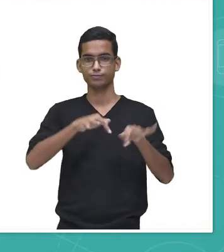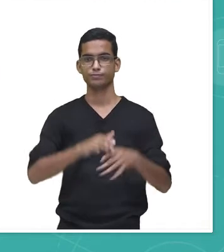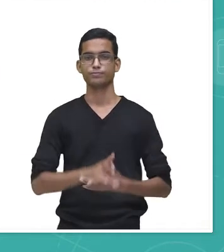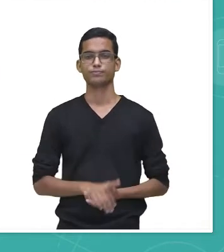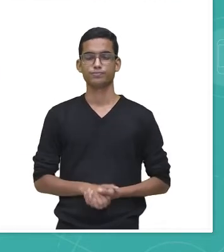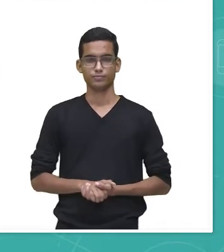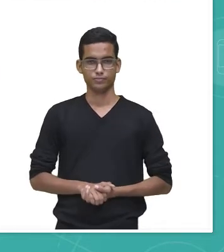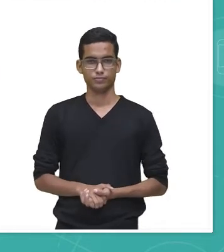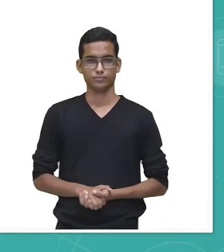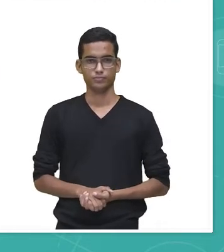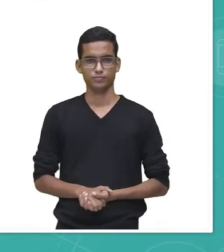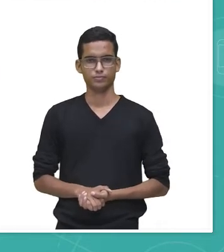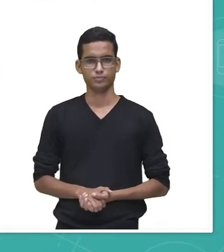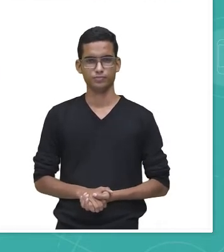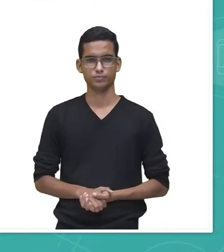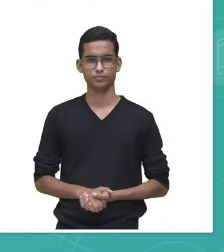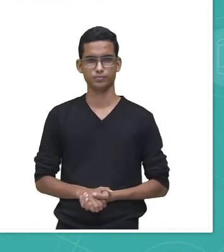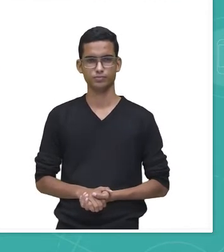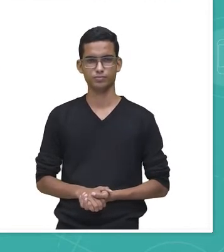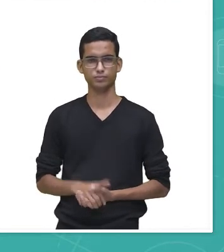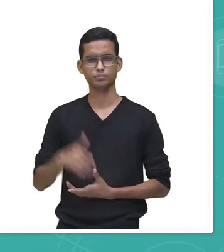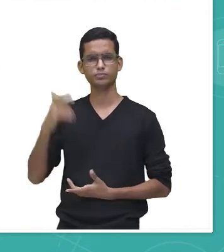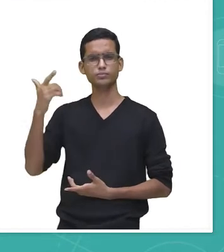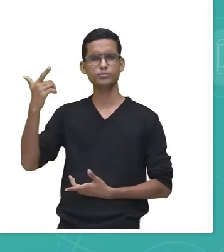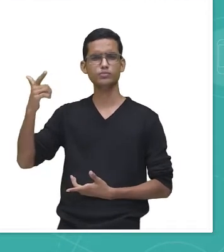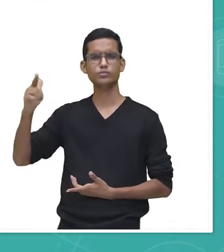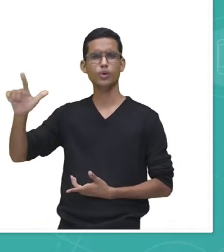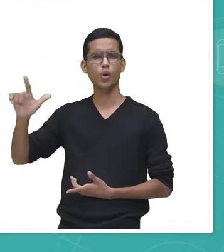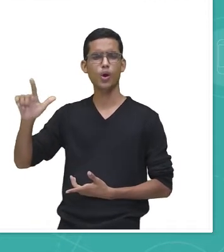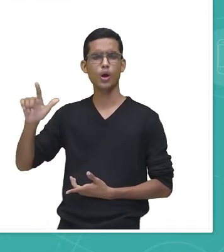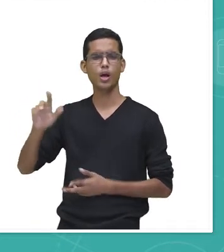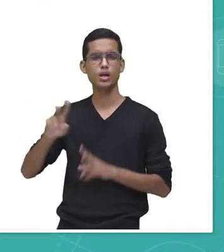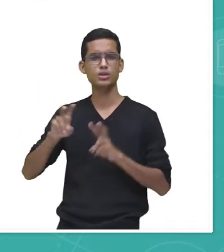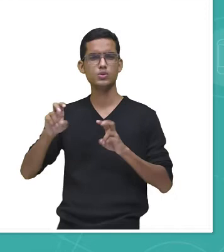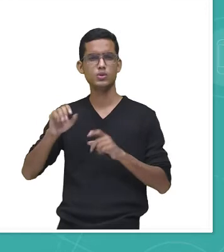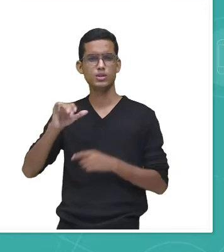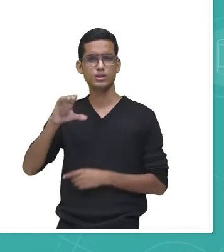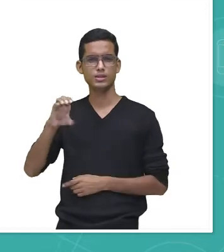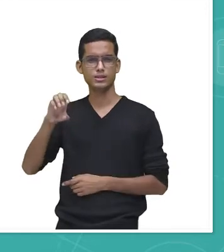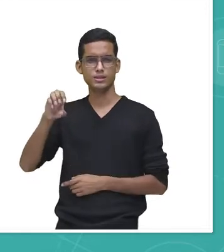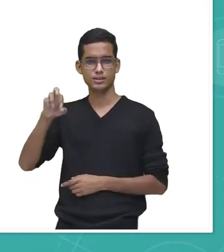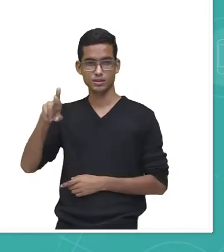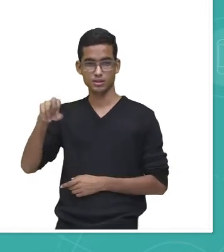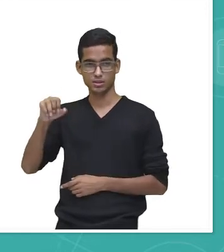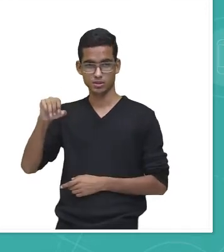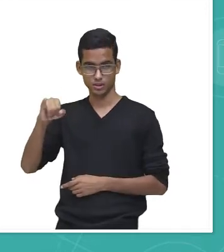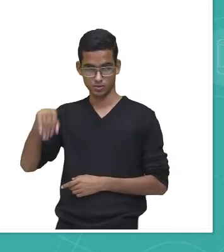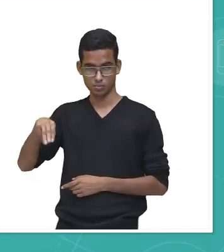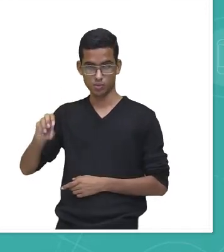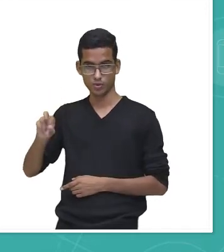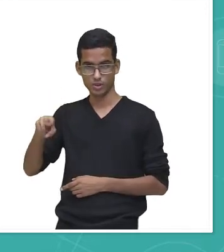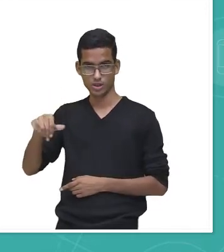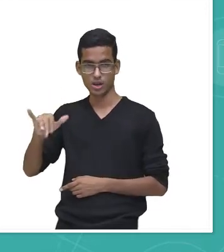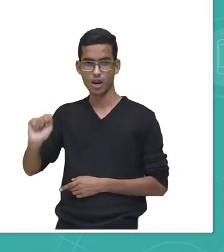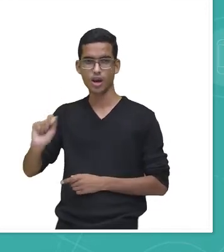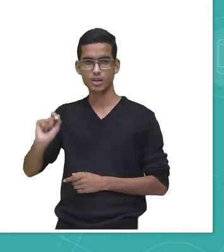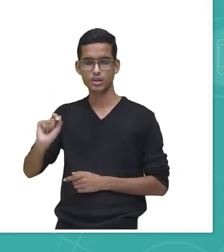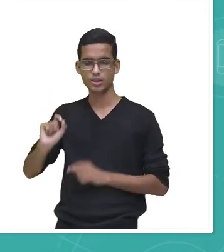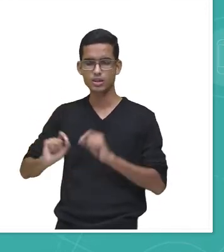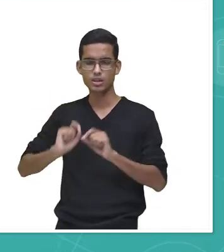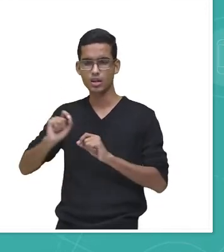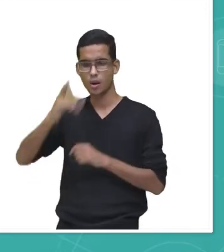relação que nós vamos ter também é a cerimônia em que os nobres juravam obediência ao rei. Então, nós temos aqui,